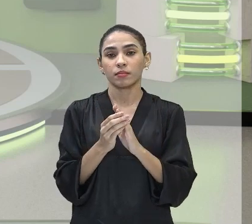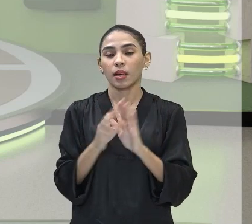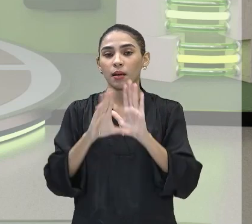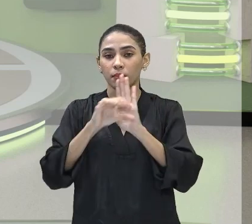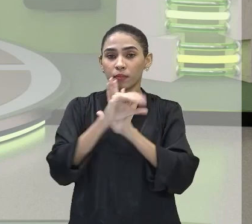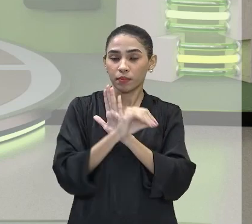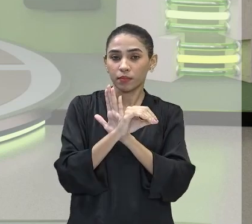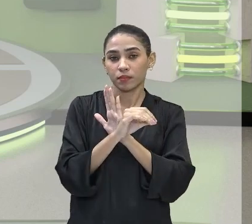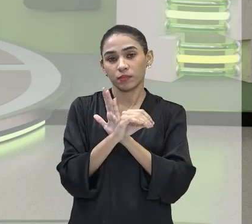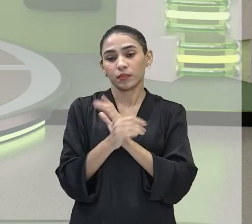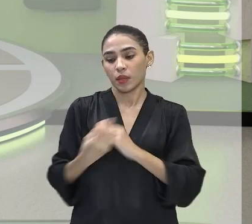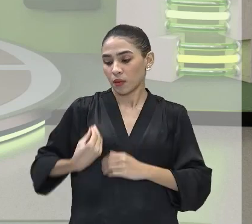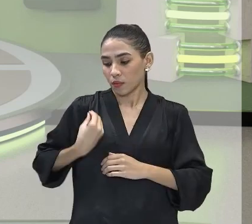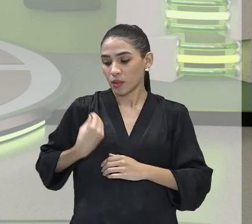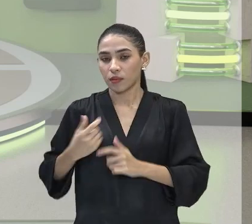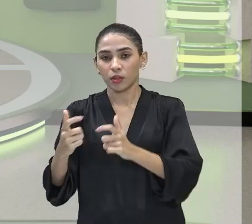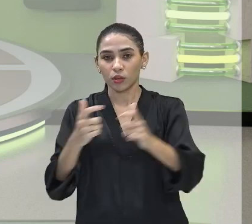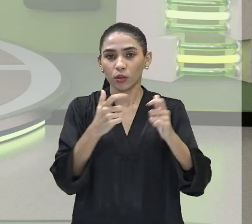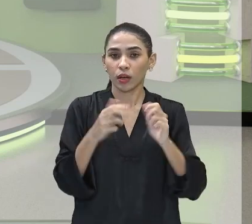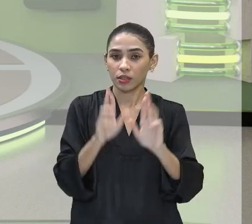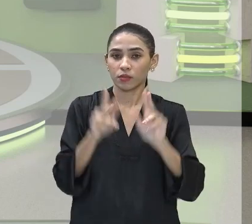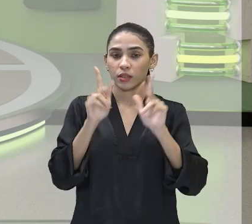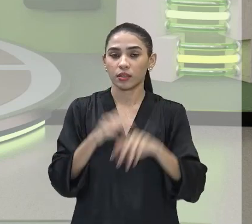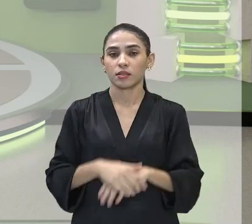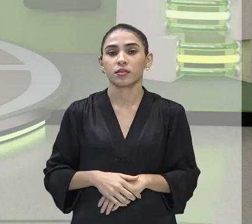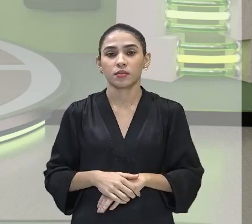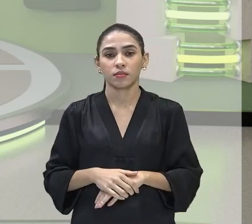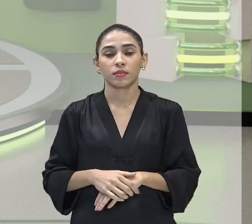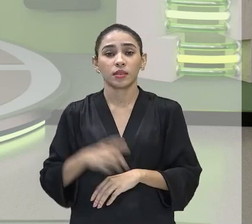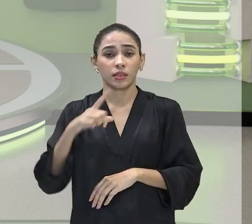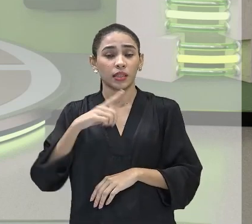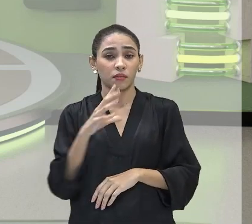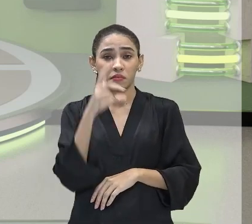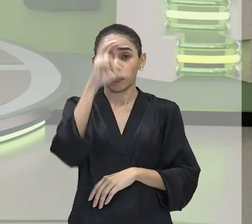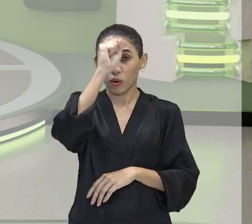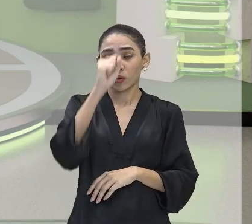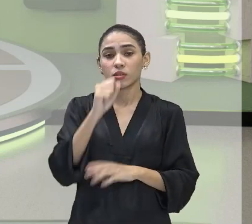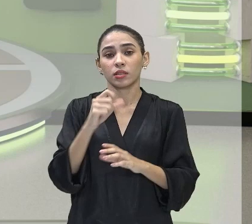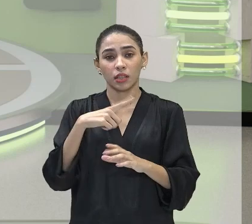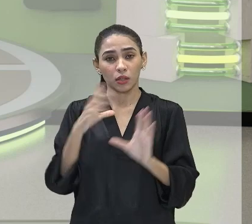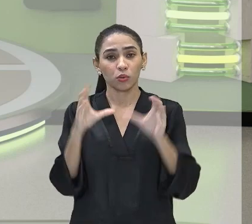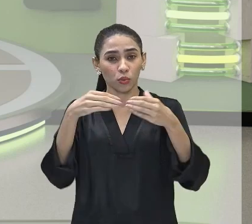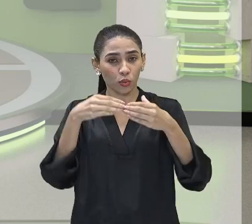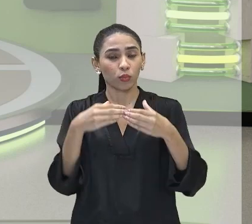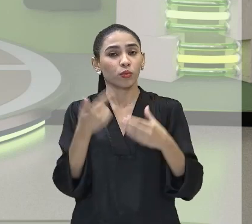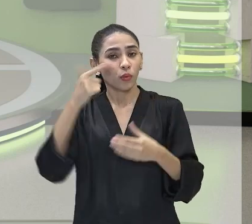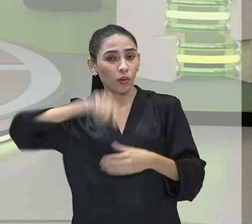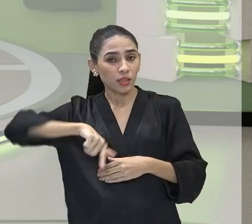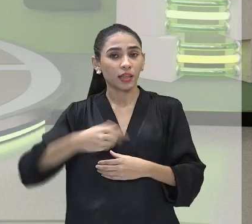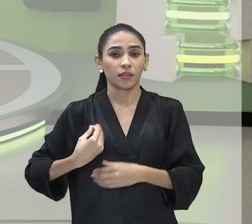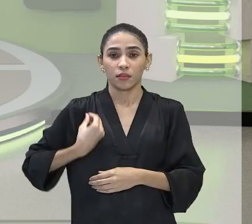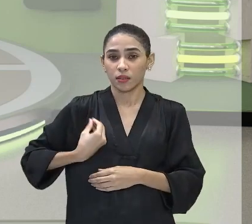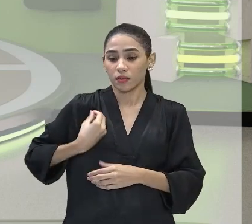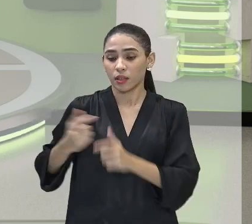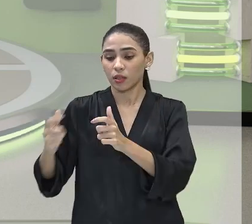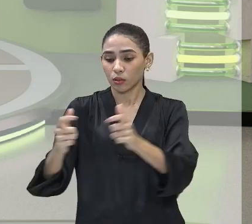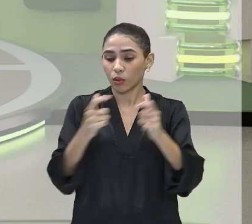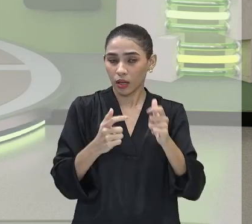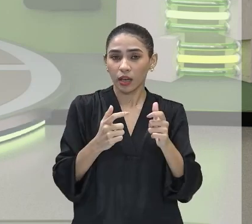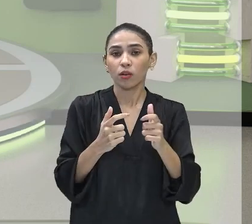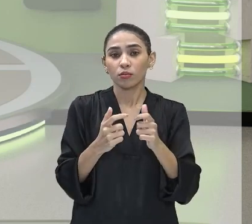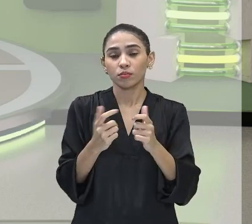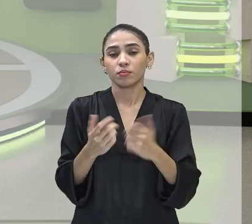outros animais não conseguiriam viver né então elas são bem resistentes existem espécies que conseguem sobreviver em lugares como